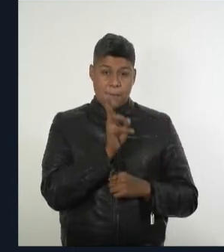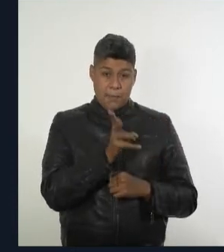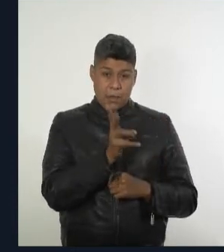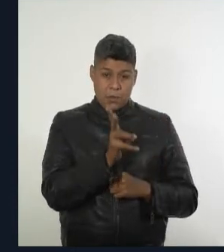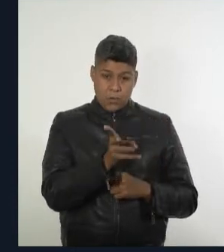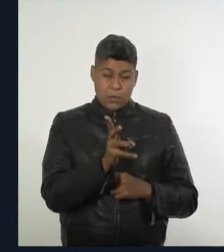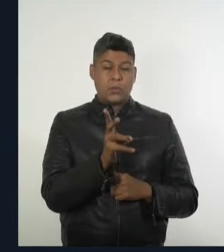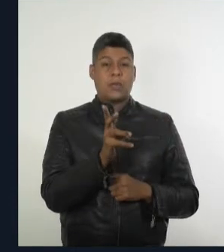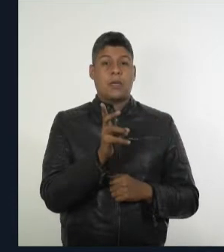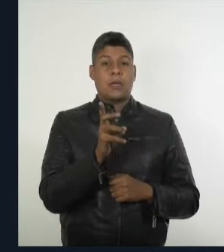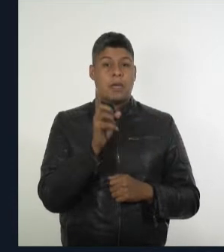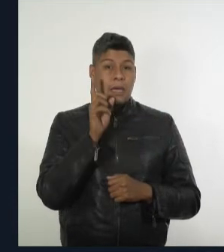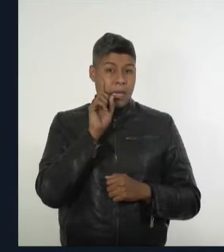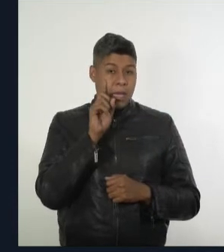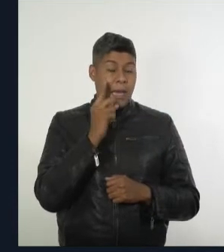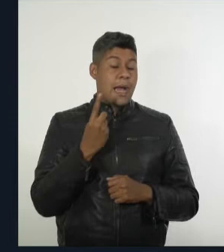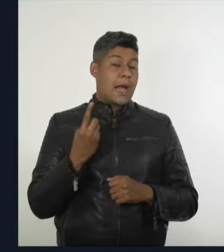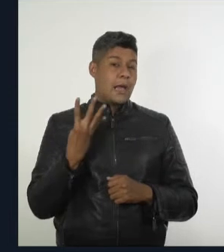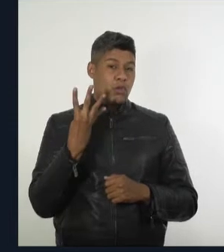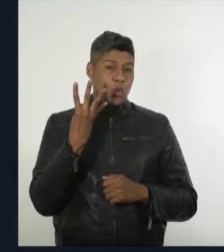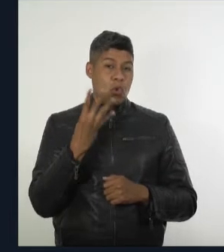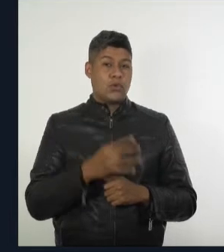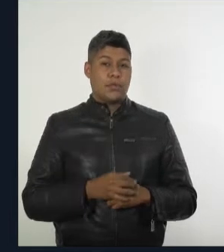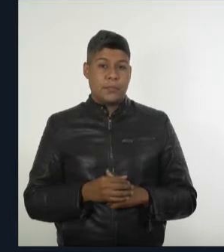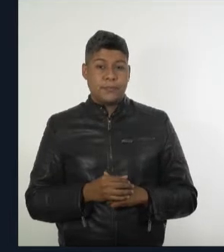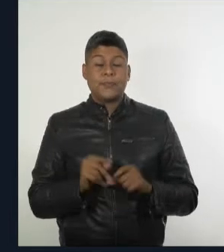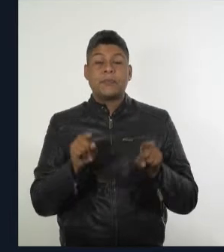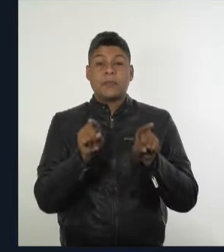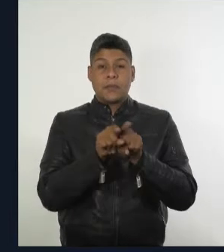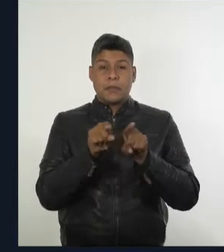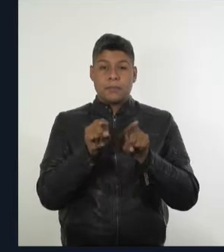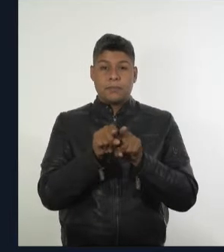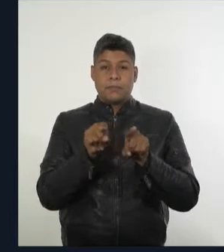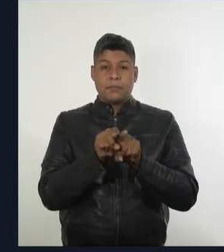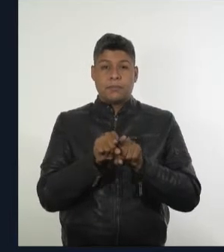por 14 dias. Também, em função